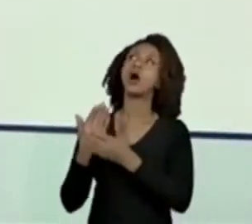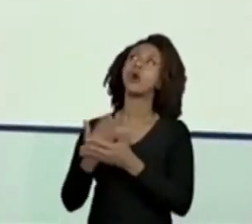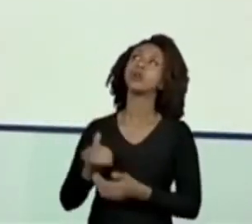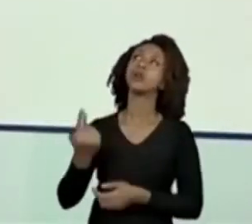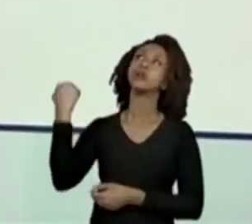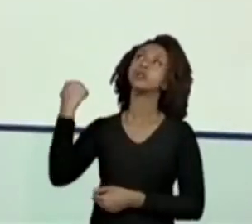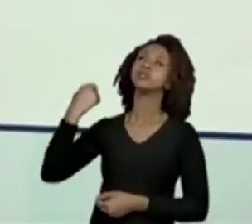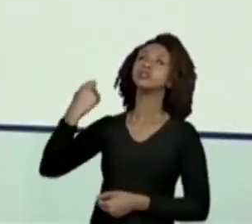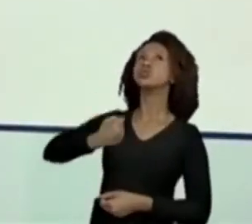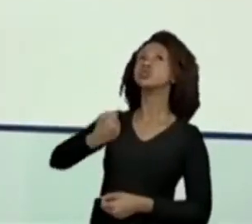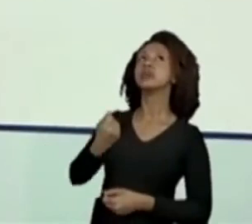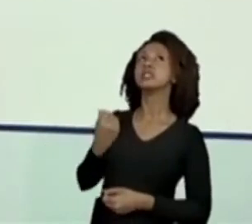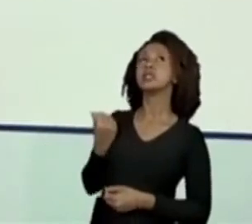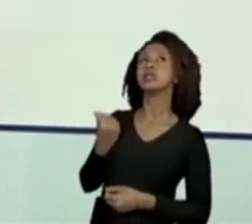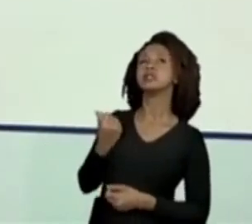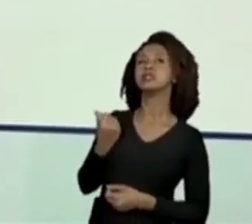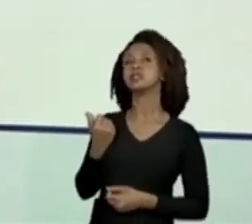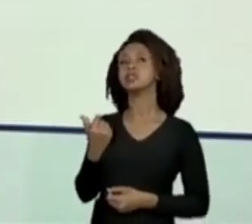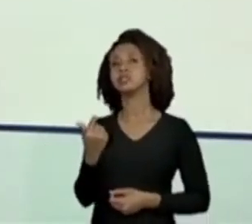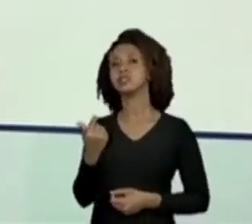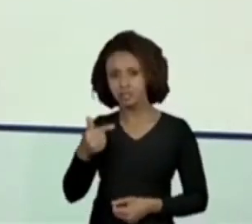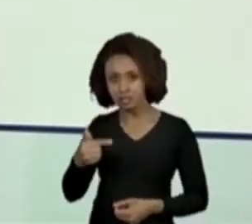7. Na aula 7, né?